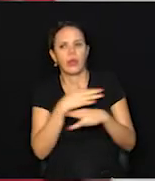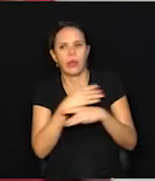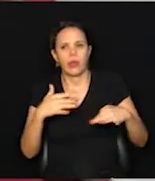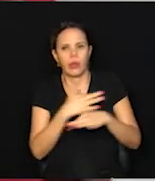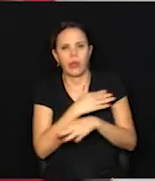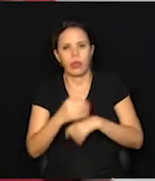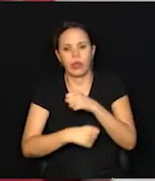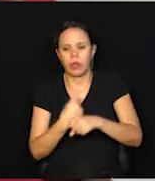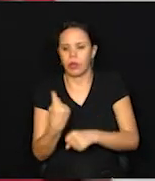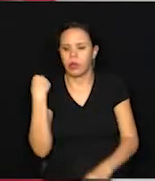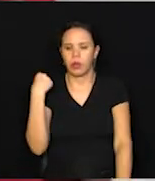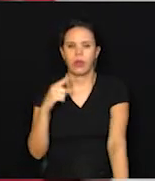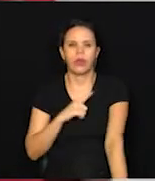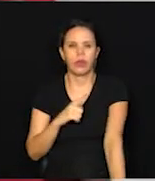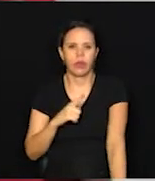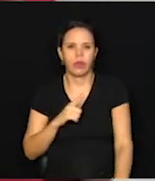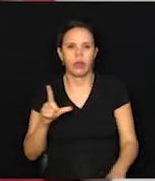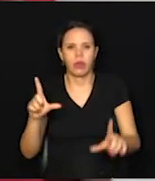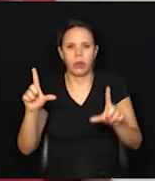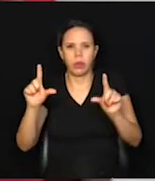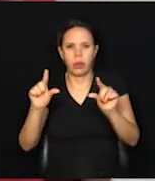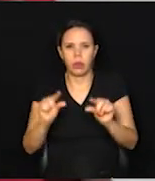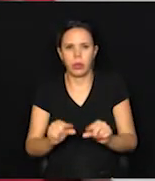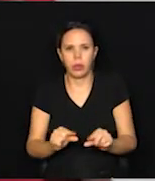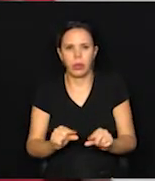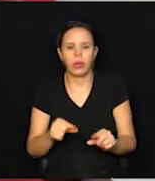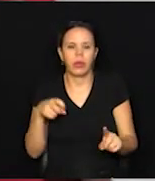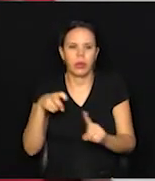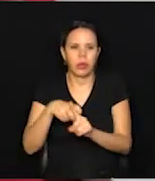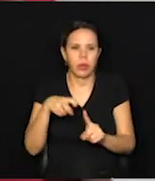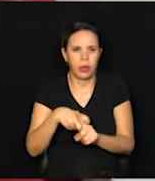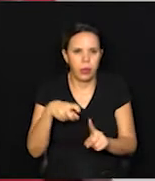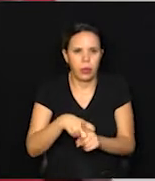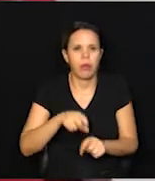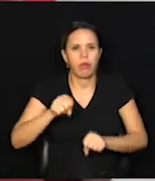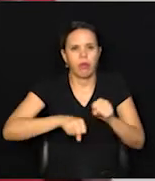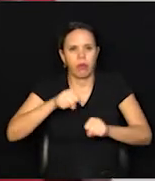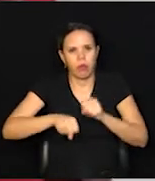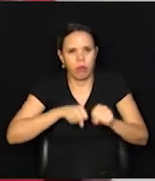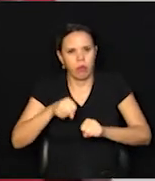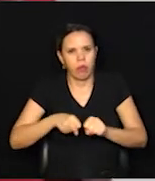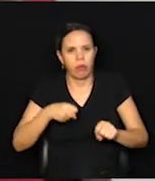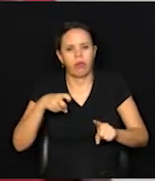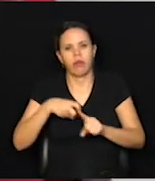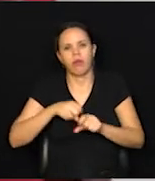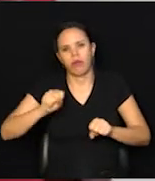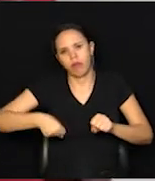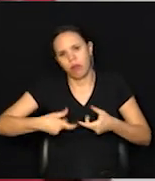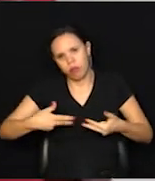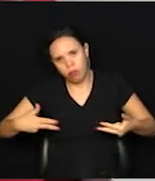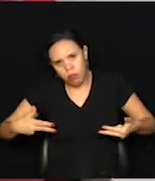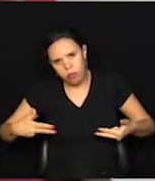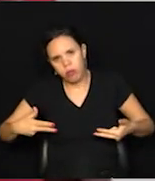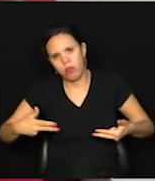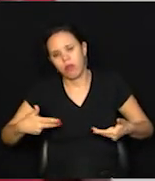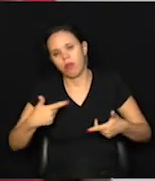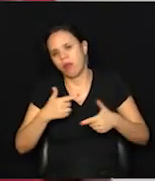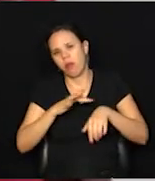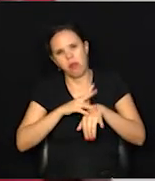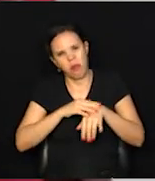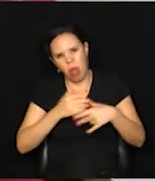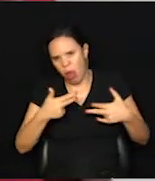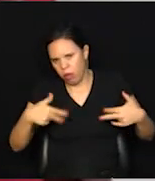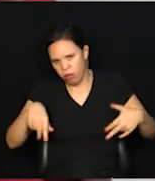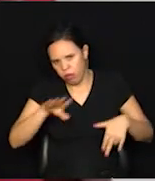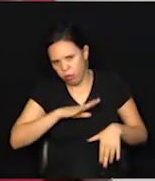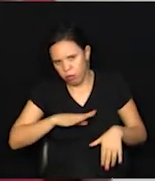no ano passado nós tivemos uma queda acentuada no número de acidentes automobilísticos, acidentes com motos, os traumas, e